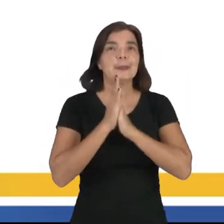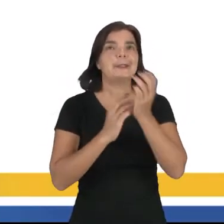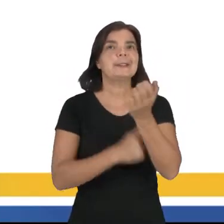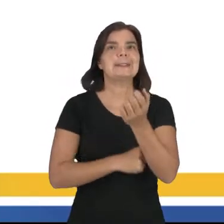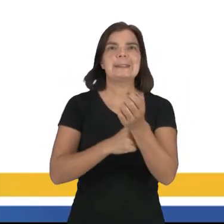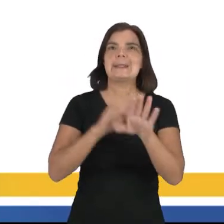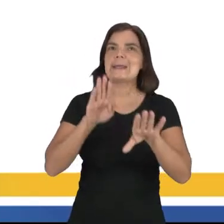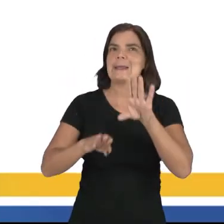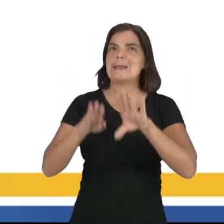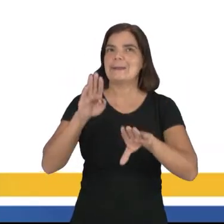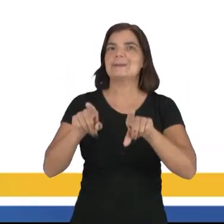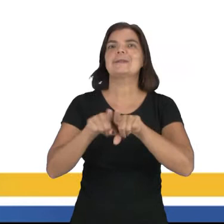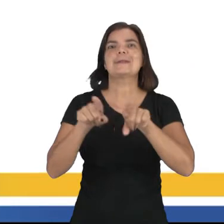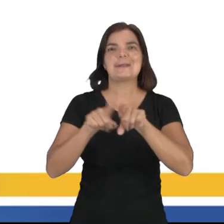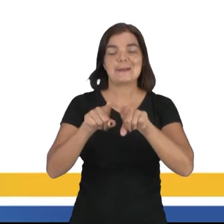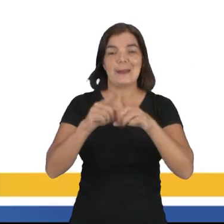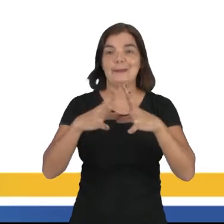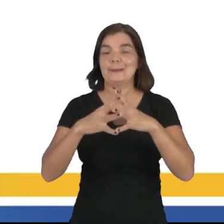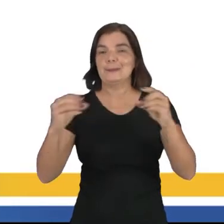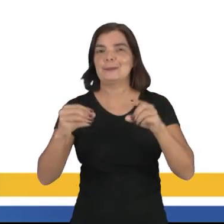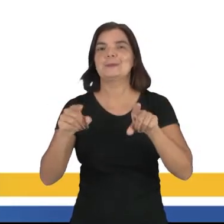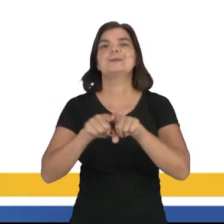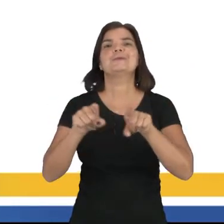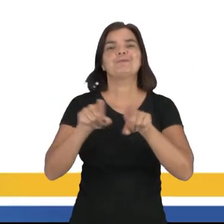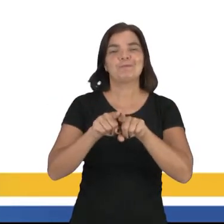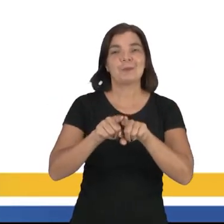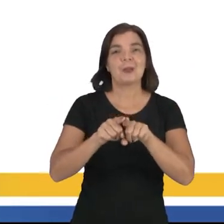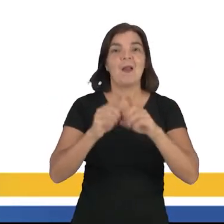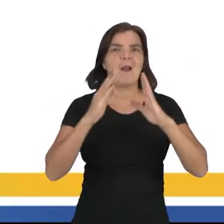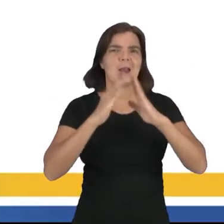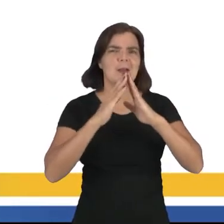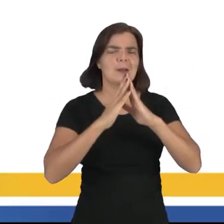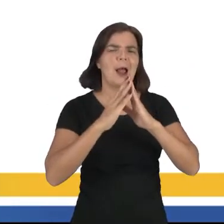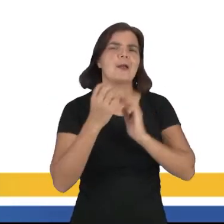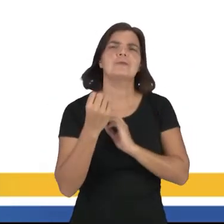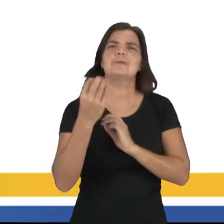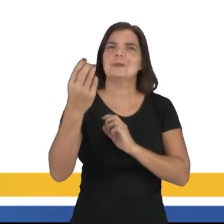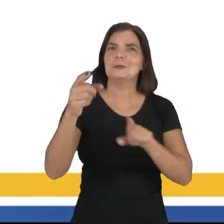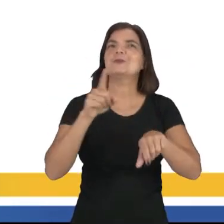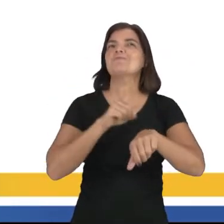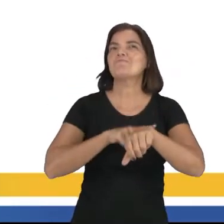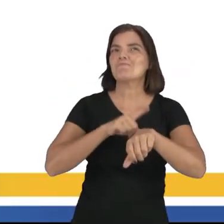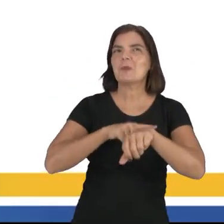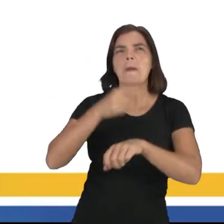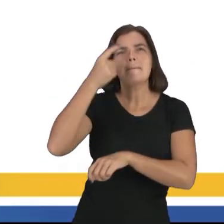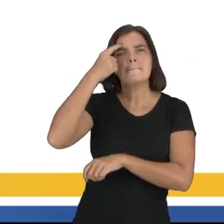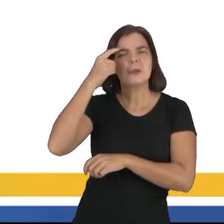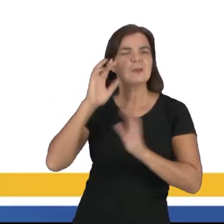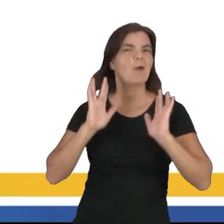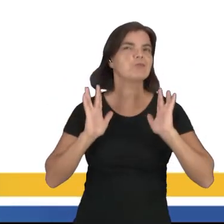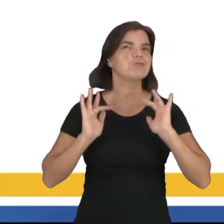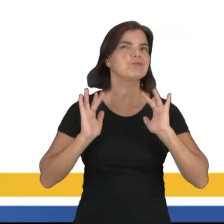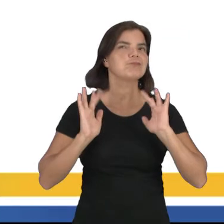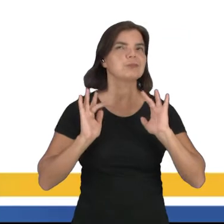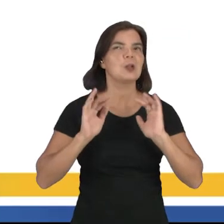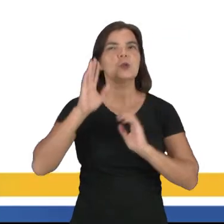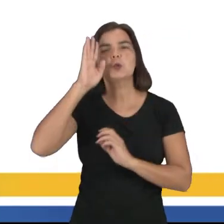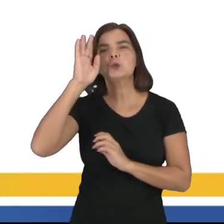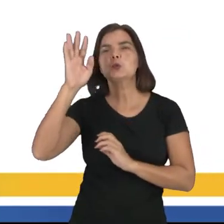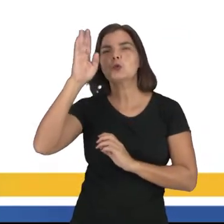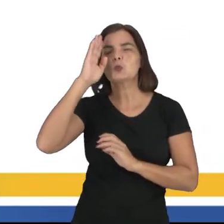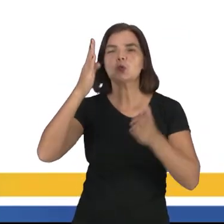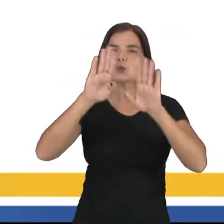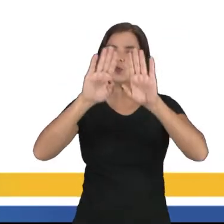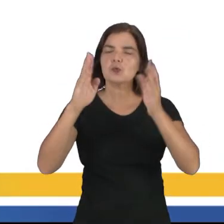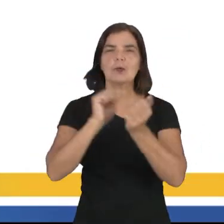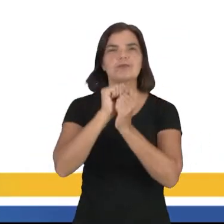mãos e asas nos pés que querem sumir, sair de casa e ganhar o mundo. Chegou o tempo de pensar em namoradas e